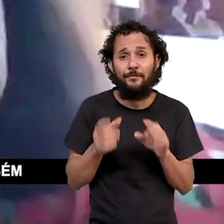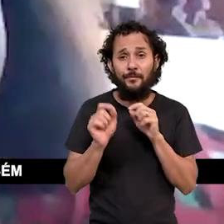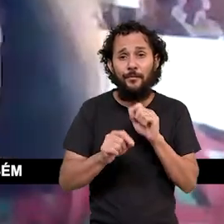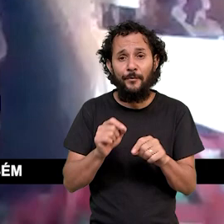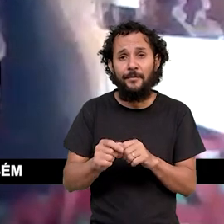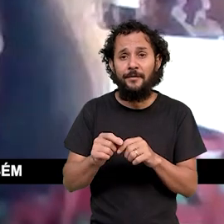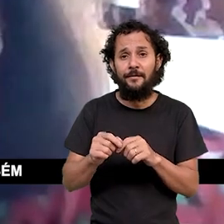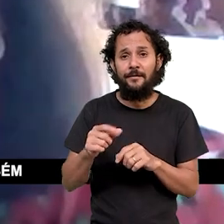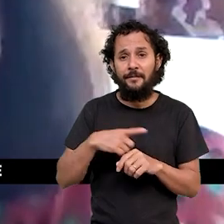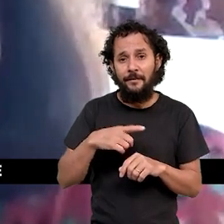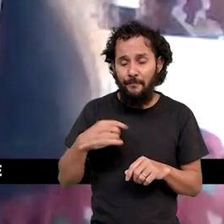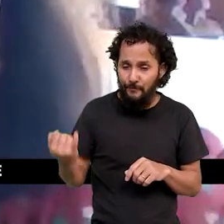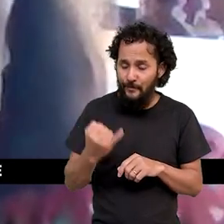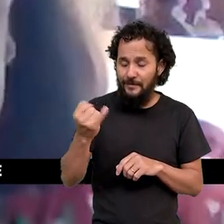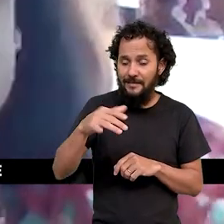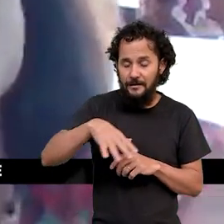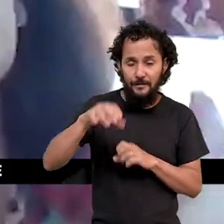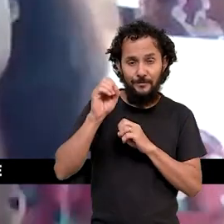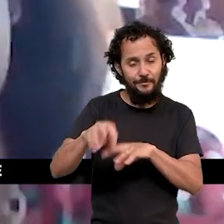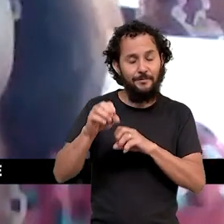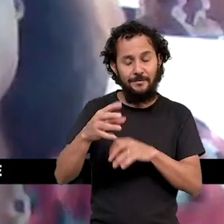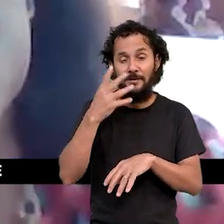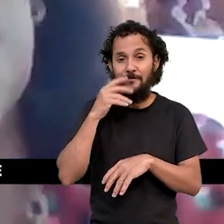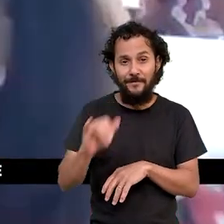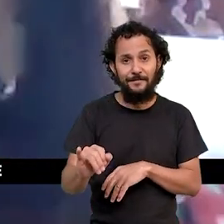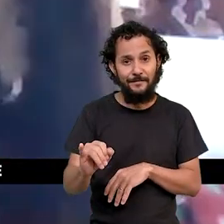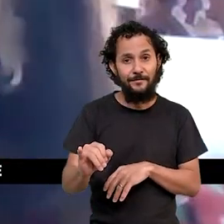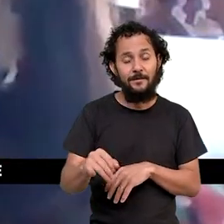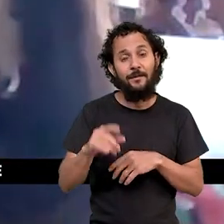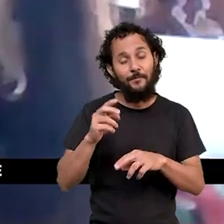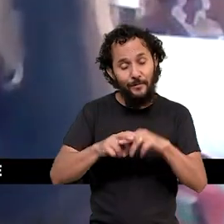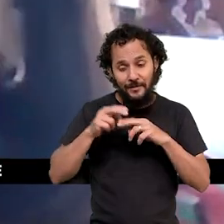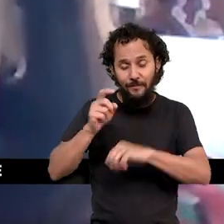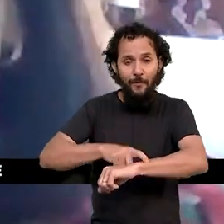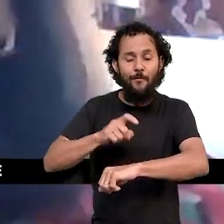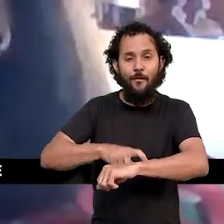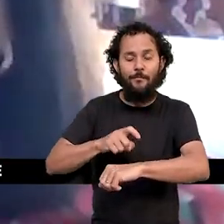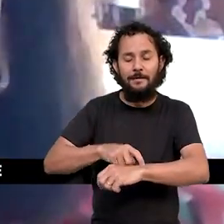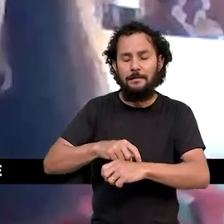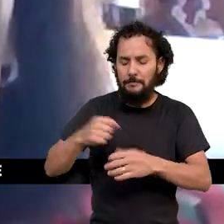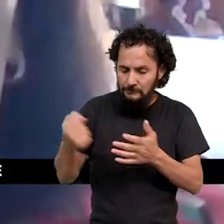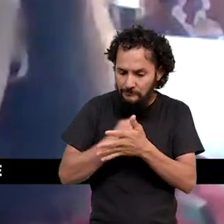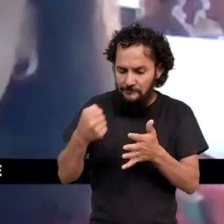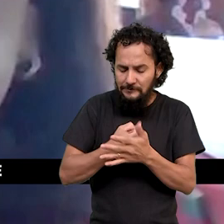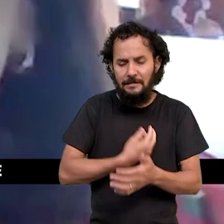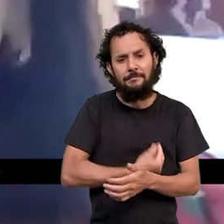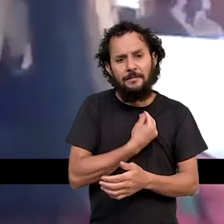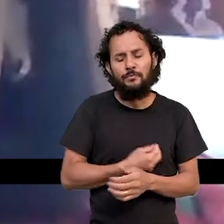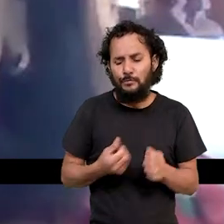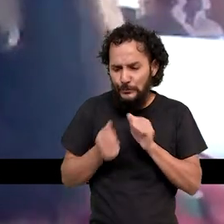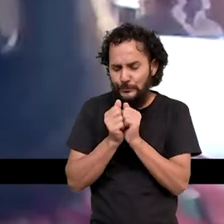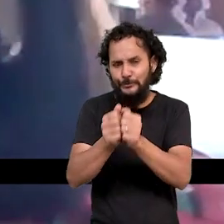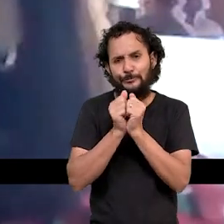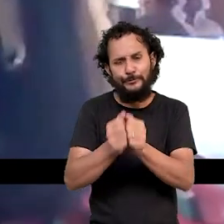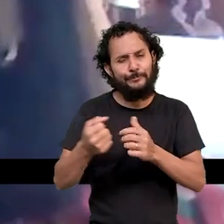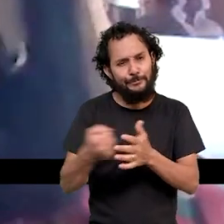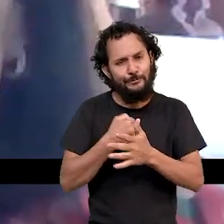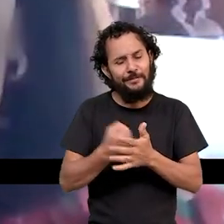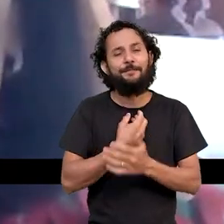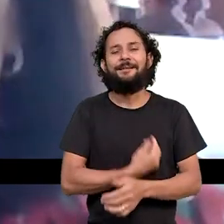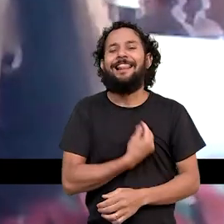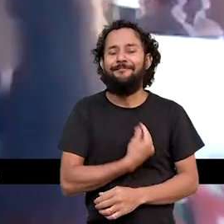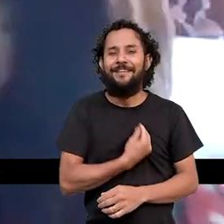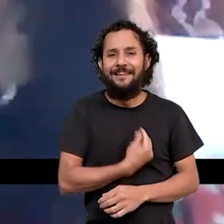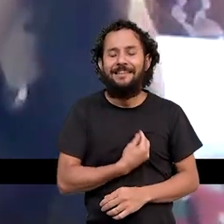princípios indissociáveis também no contexto da educação infantil. Eu acredito que é momento de lutar pela vida, nós temos que juntos lutar